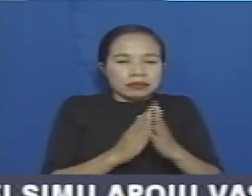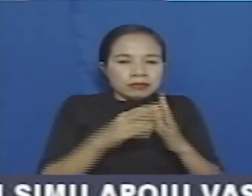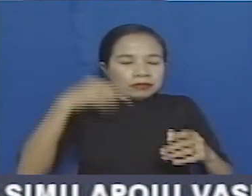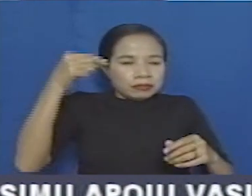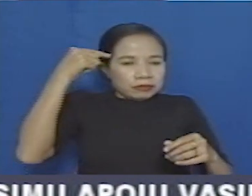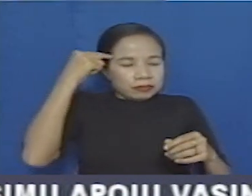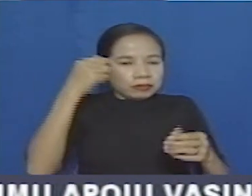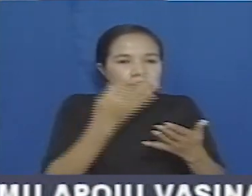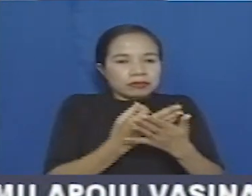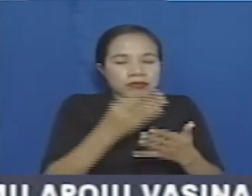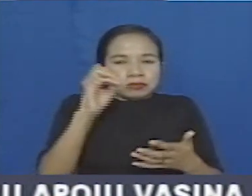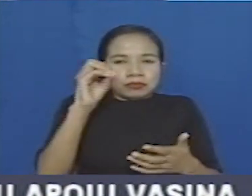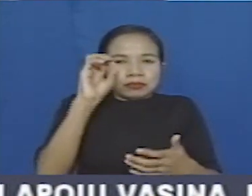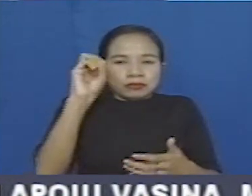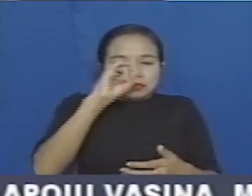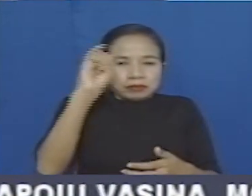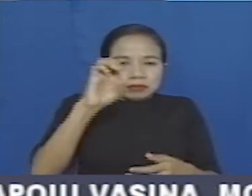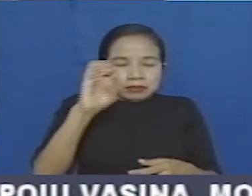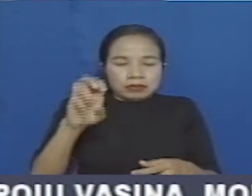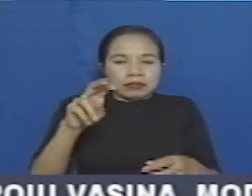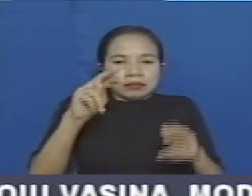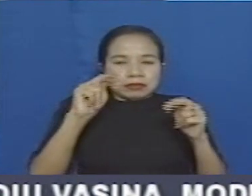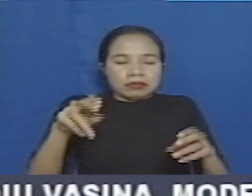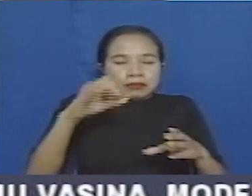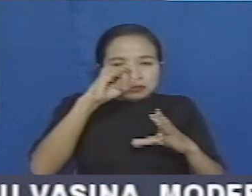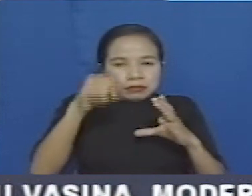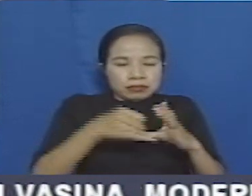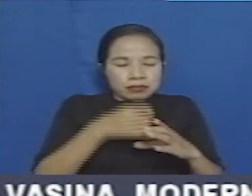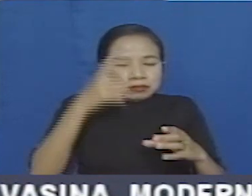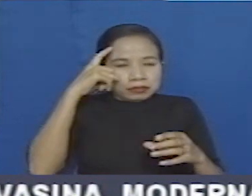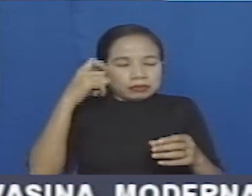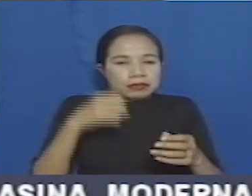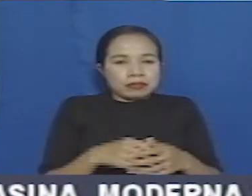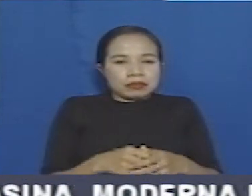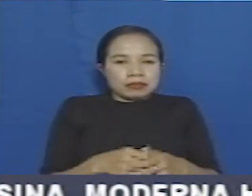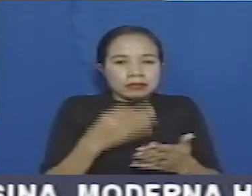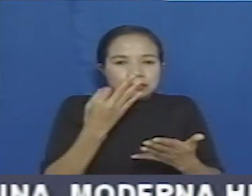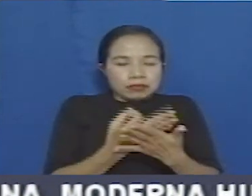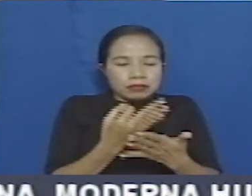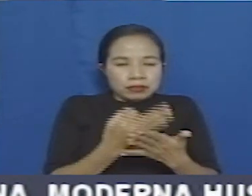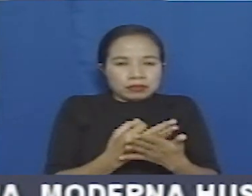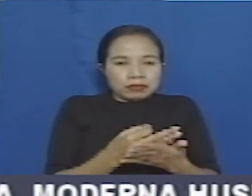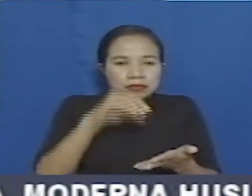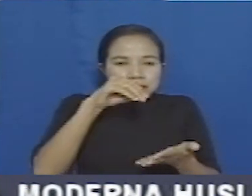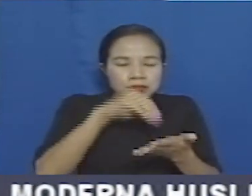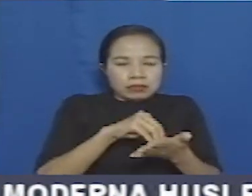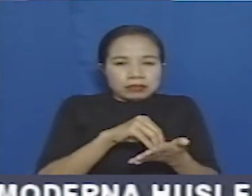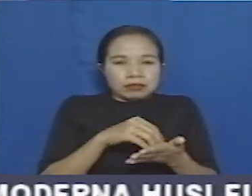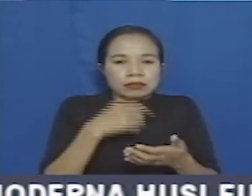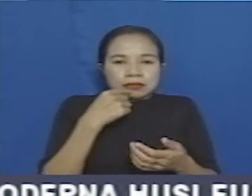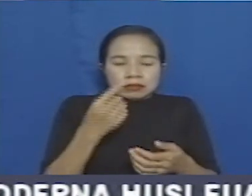governo orçamento geral do Estado tem que inclusivo. Também a jornada orçamentais nesse ratal boatida que tem